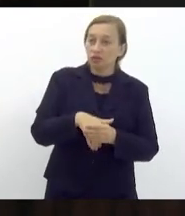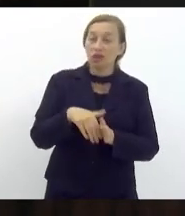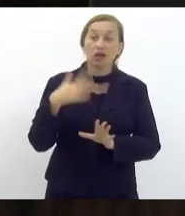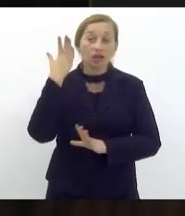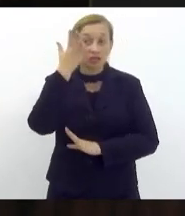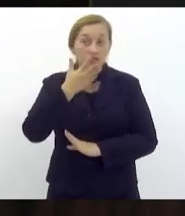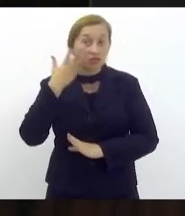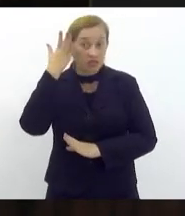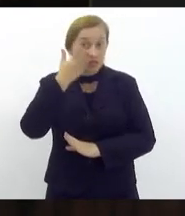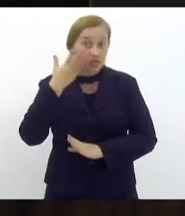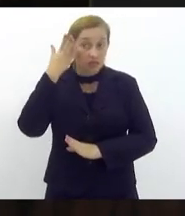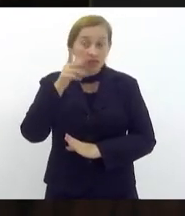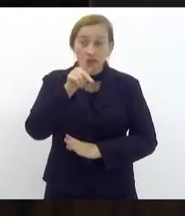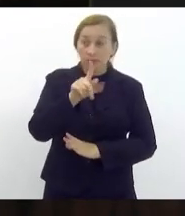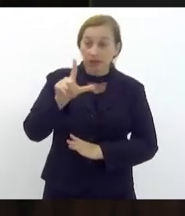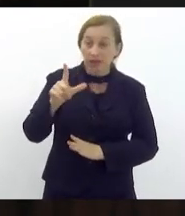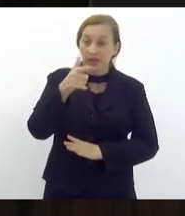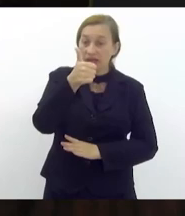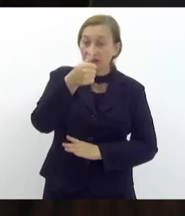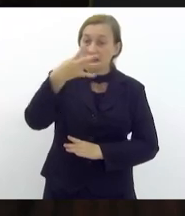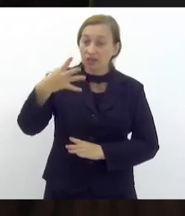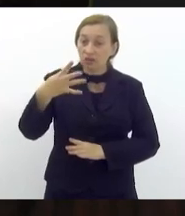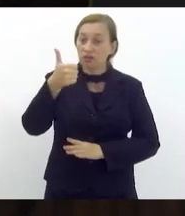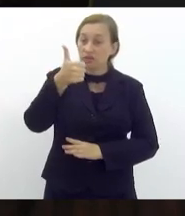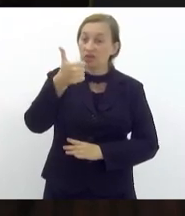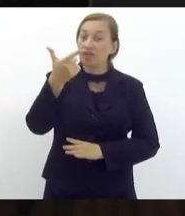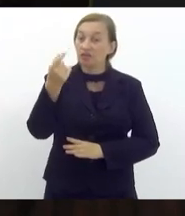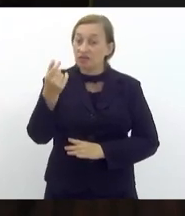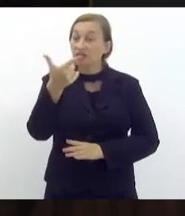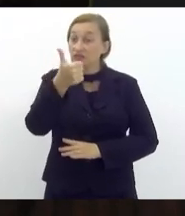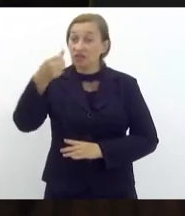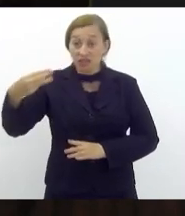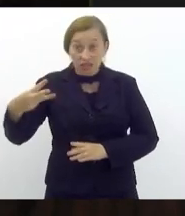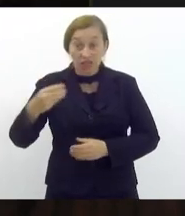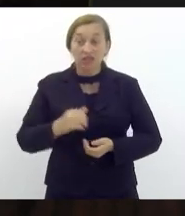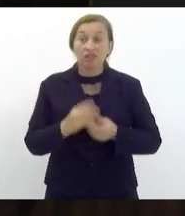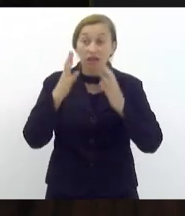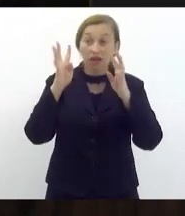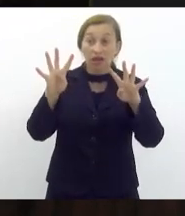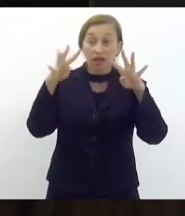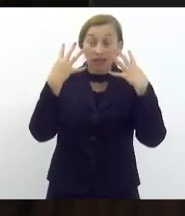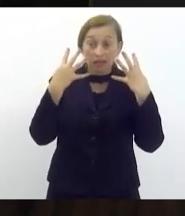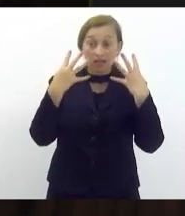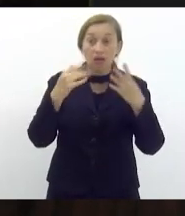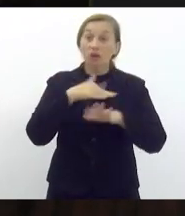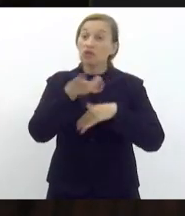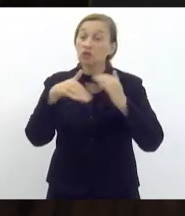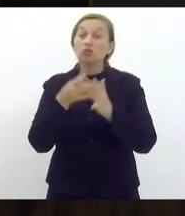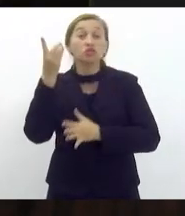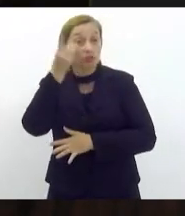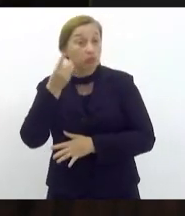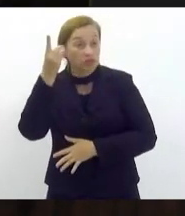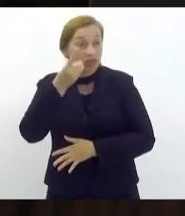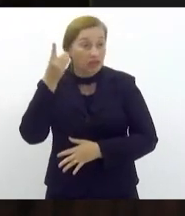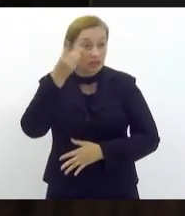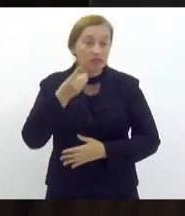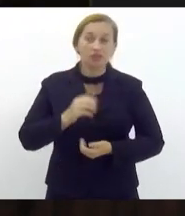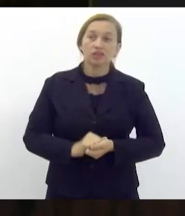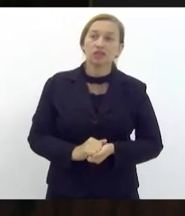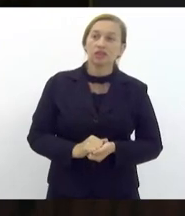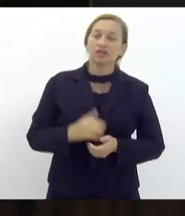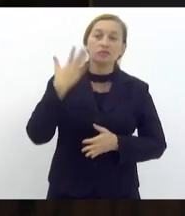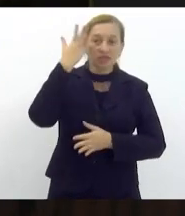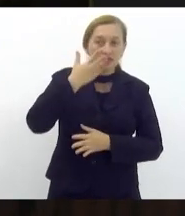mensagens do pl 1420 de 23 Atenção senhores e senhoras deputados mensagem